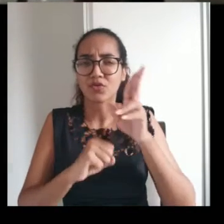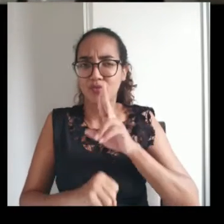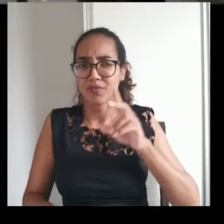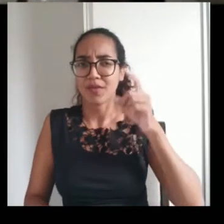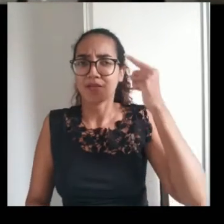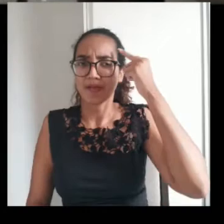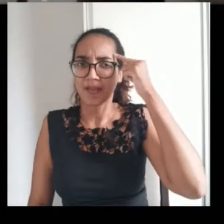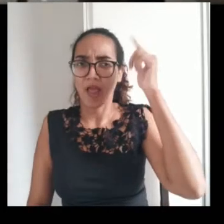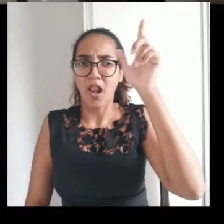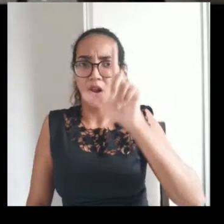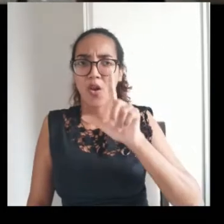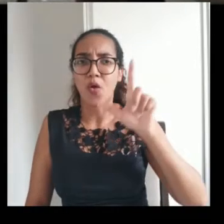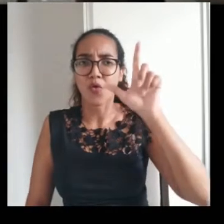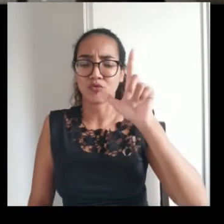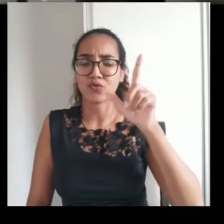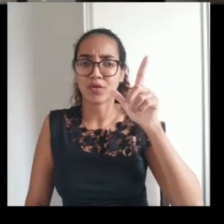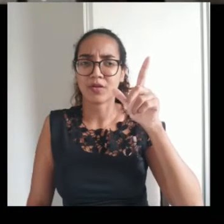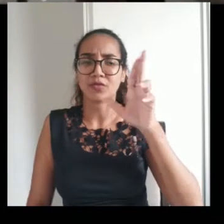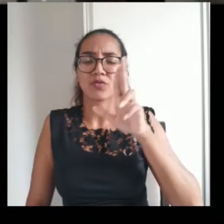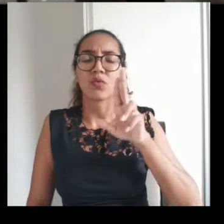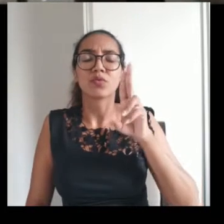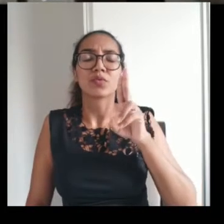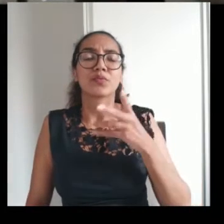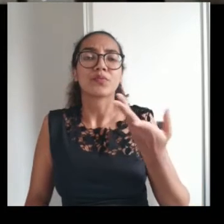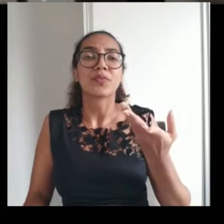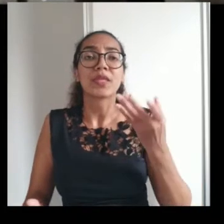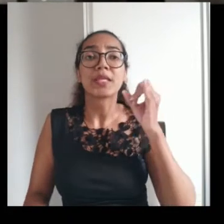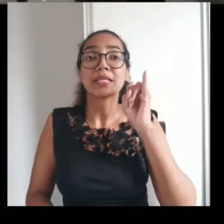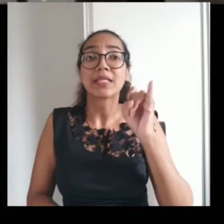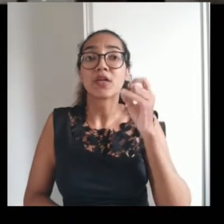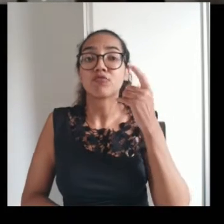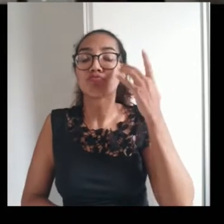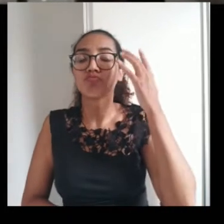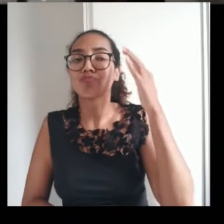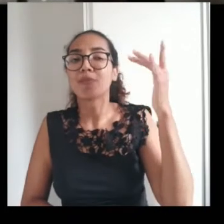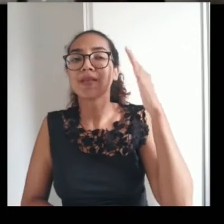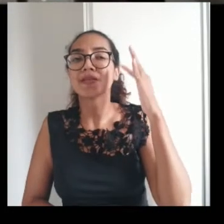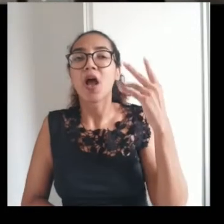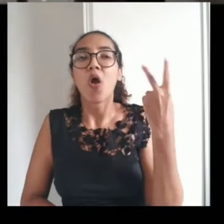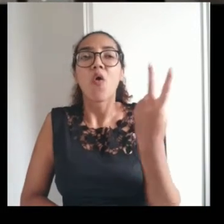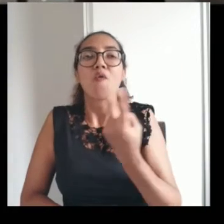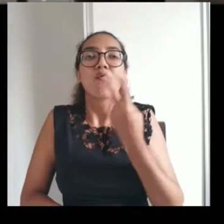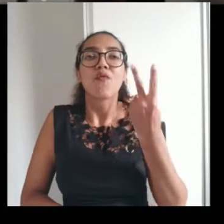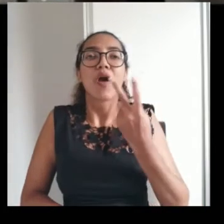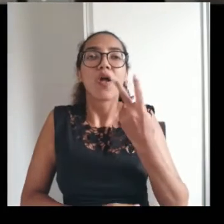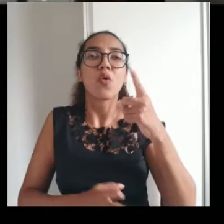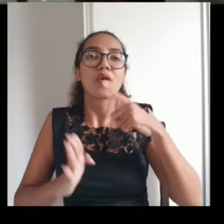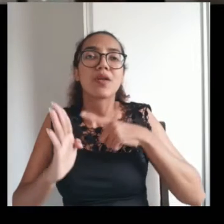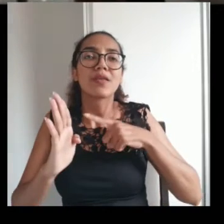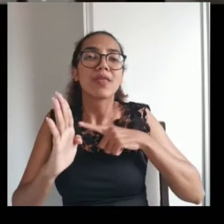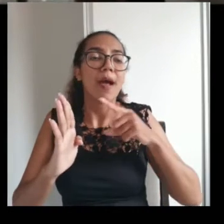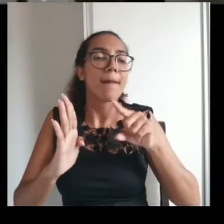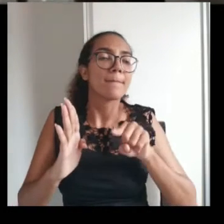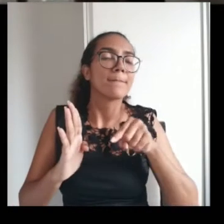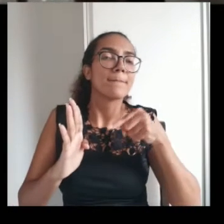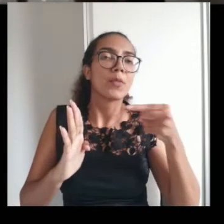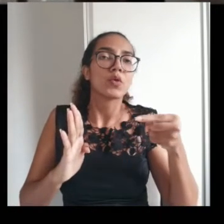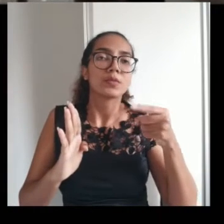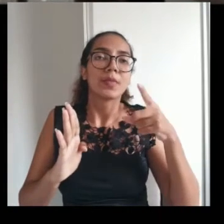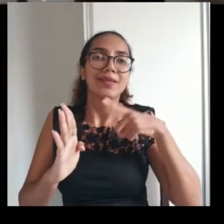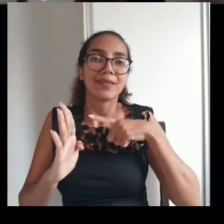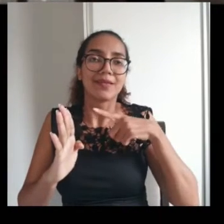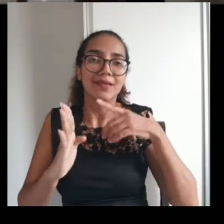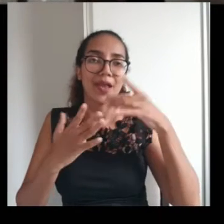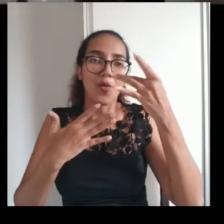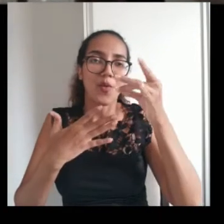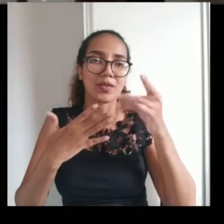a gente está usando aqui. Se a gente for pensar no valor que está próxima, né? Aqui próxima, tem aquele atributo